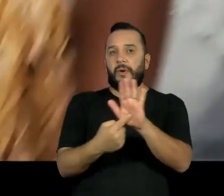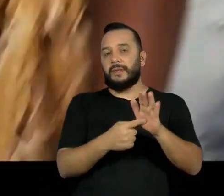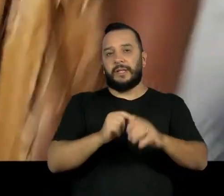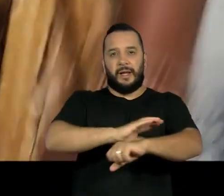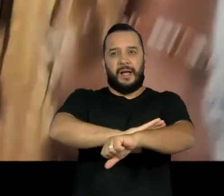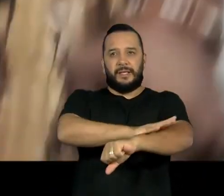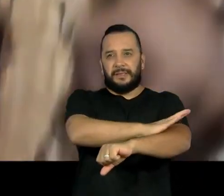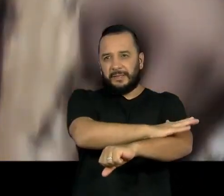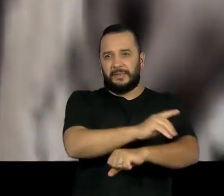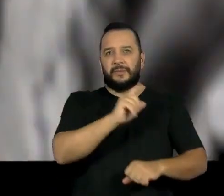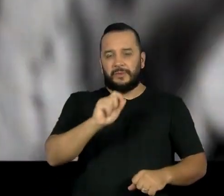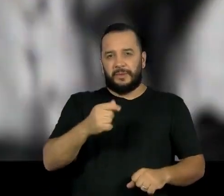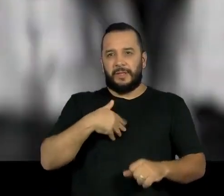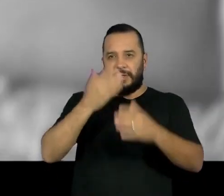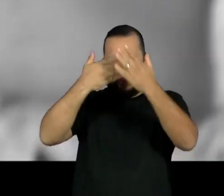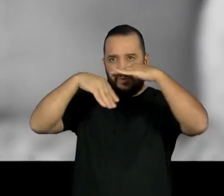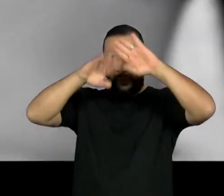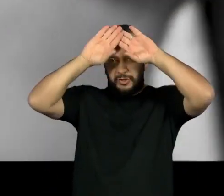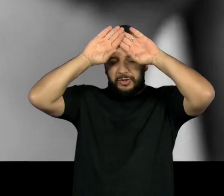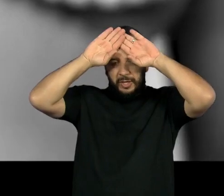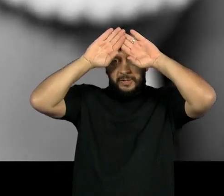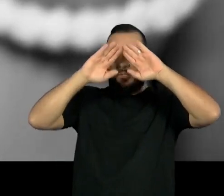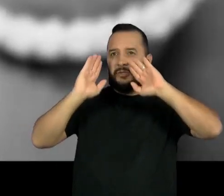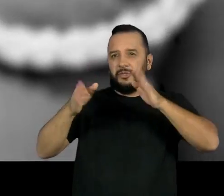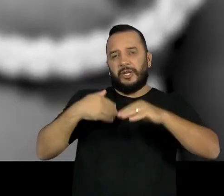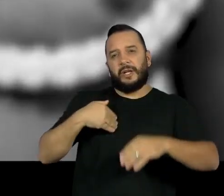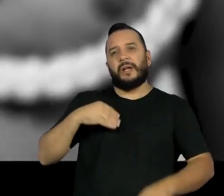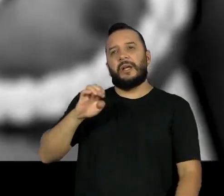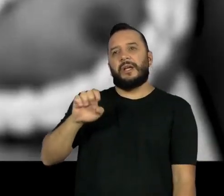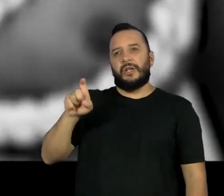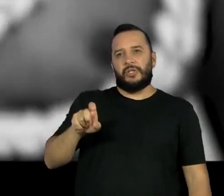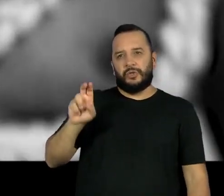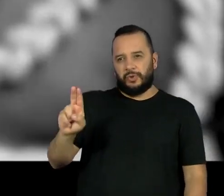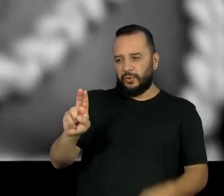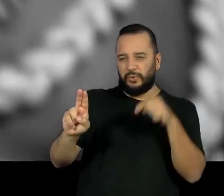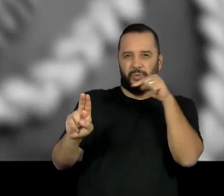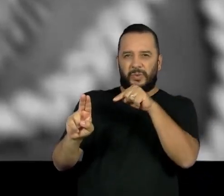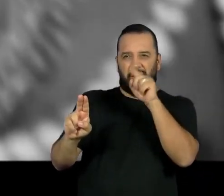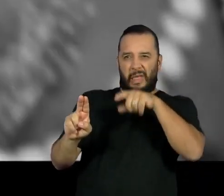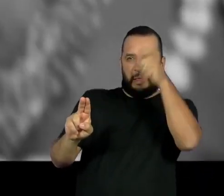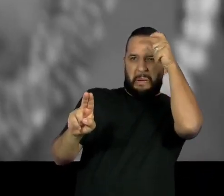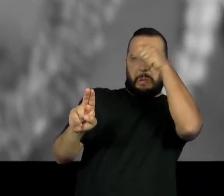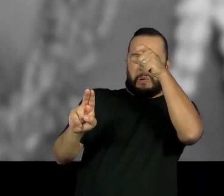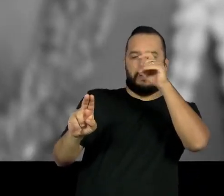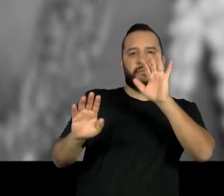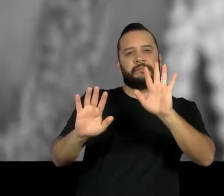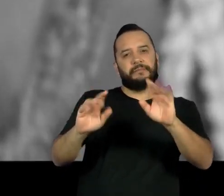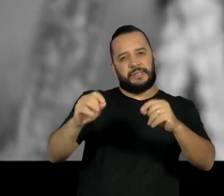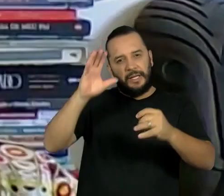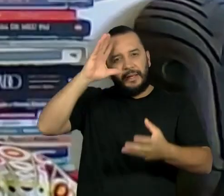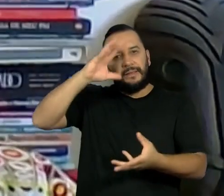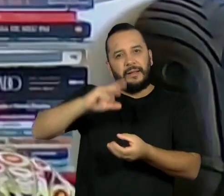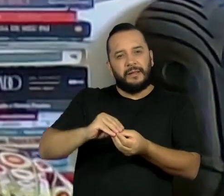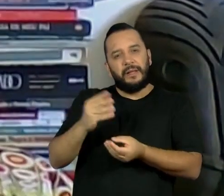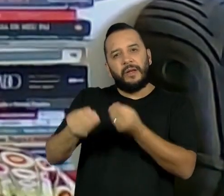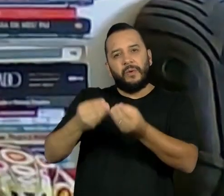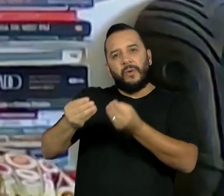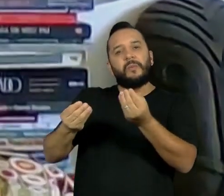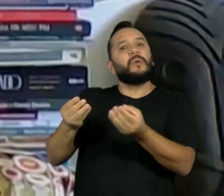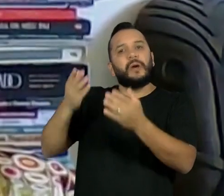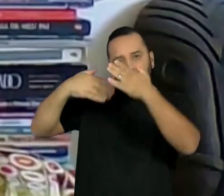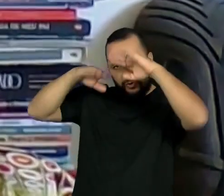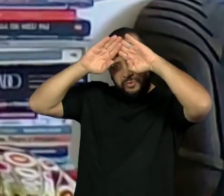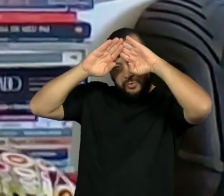à demonização do orixá Exu. Uma melhor compreensão sobre a entidade pode ajudar no combate ao racismo. E como